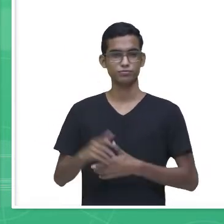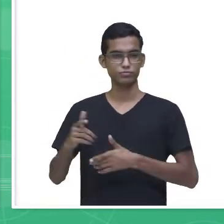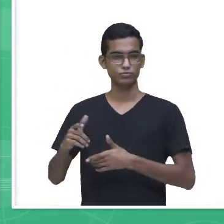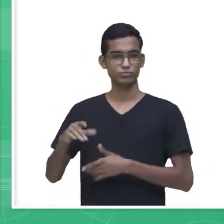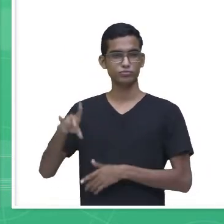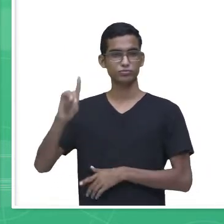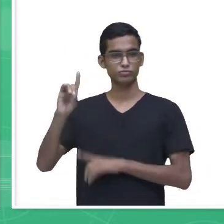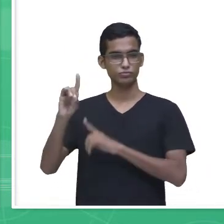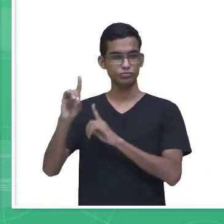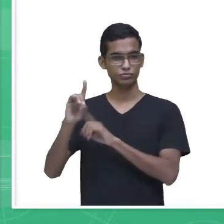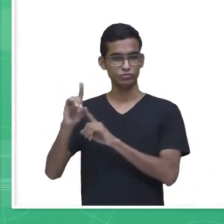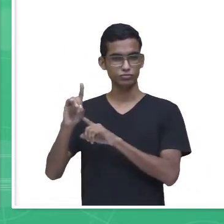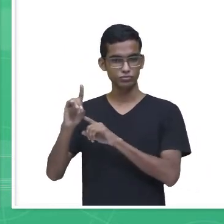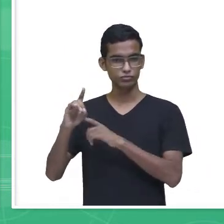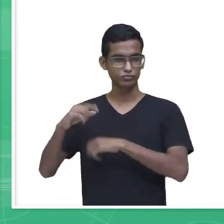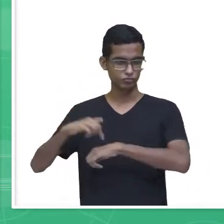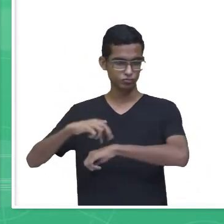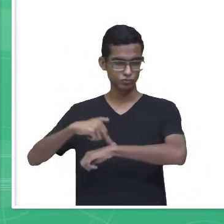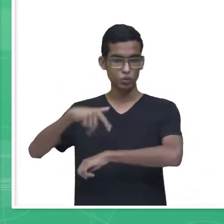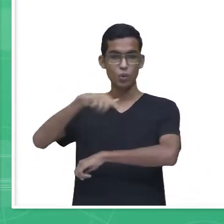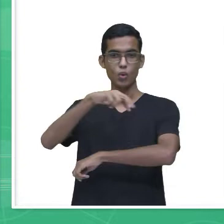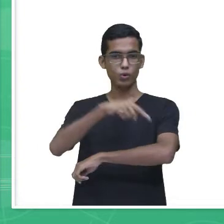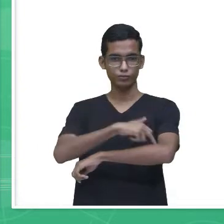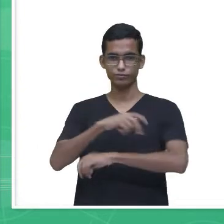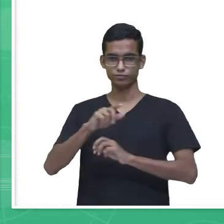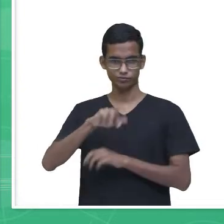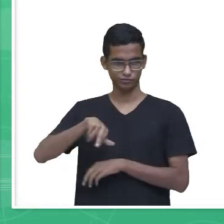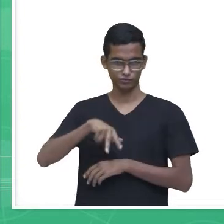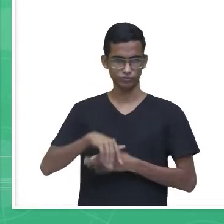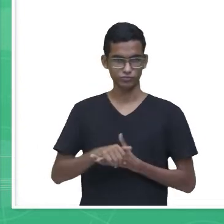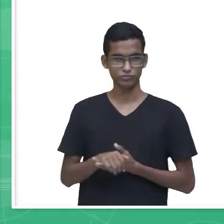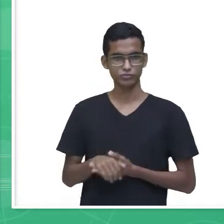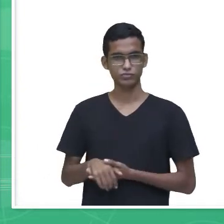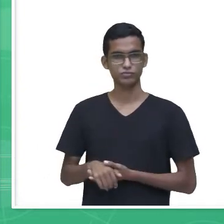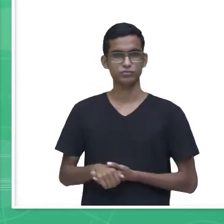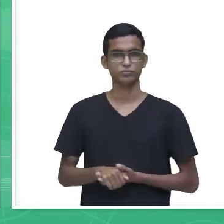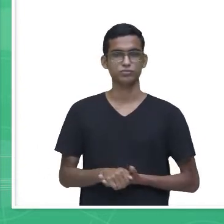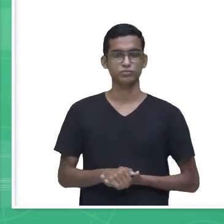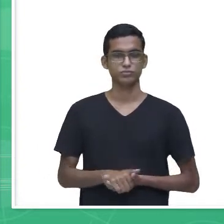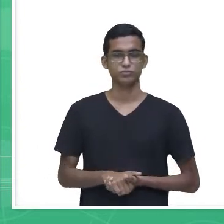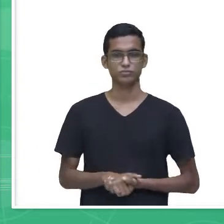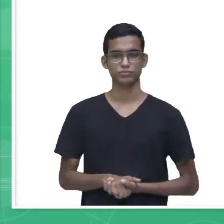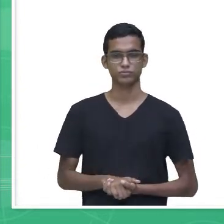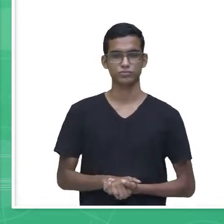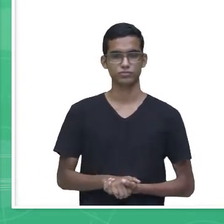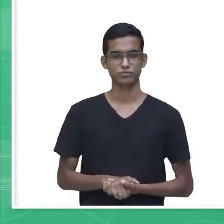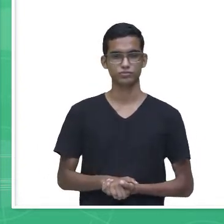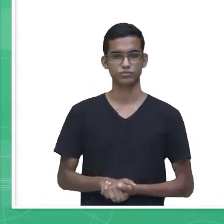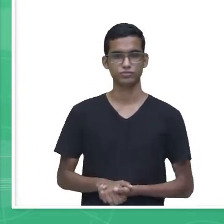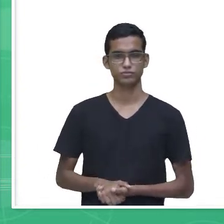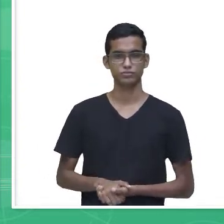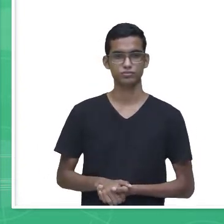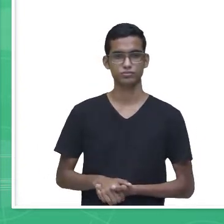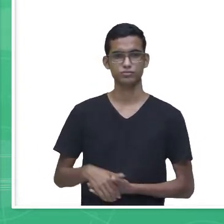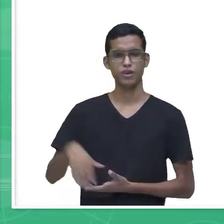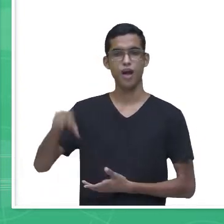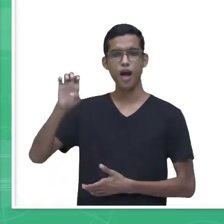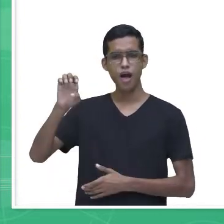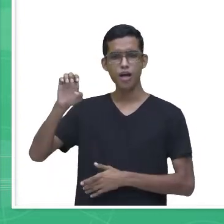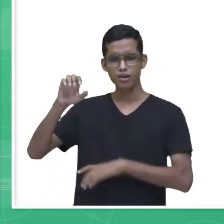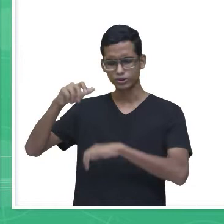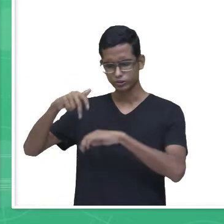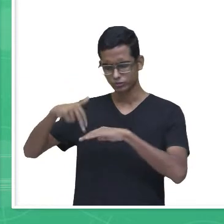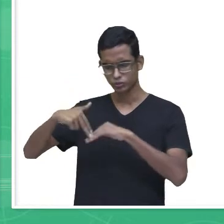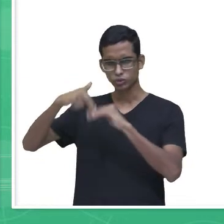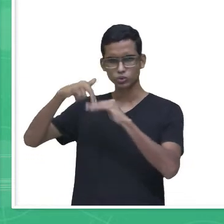em grupo. Né? A acrobática ainda vai, mas a olímpica não. E a de trampolim, muito menos. Pode acontecer